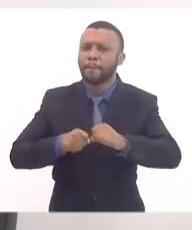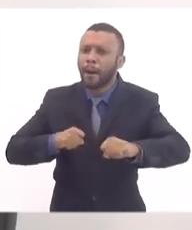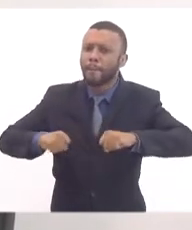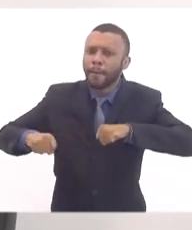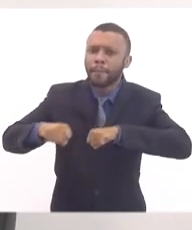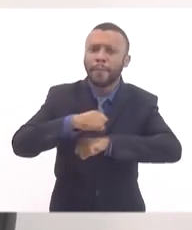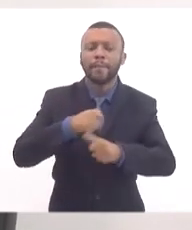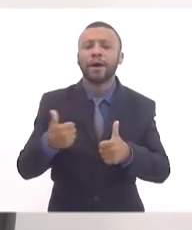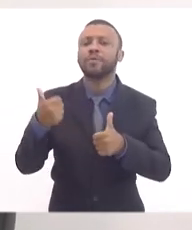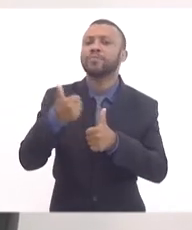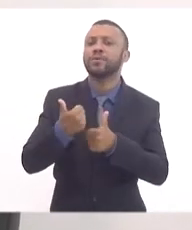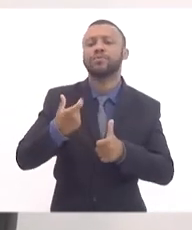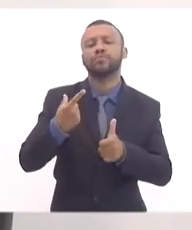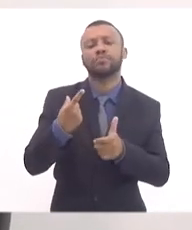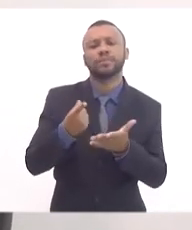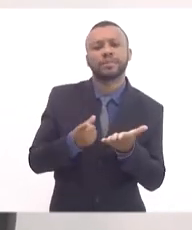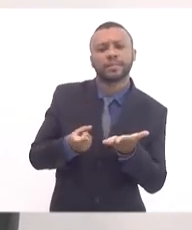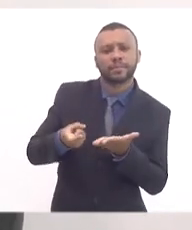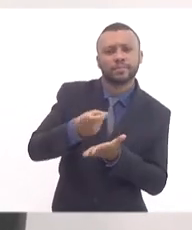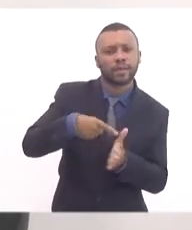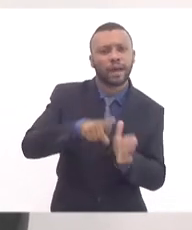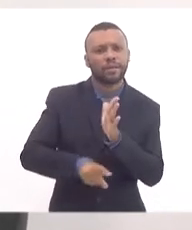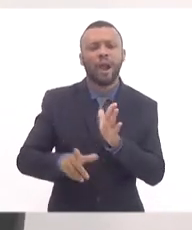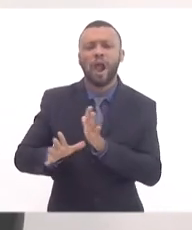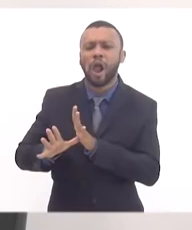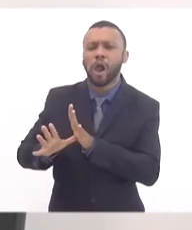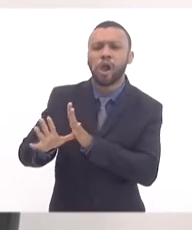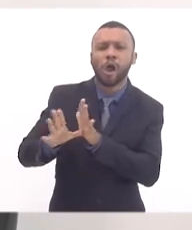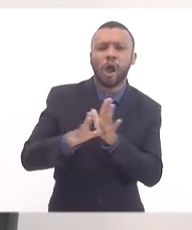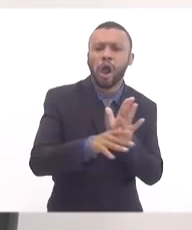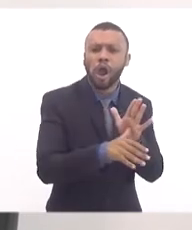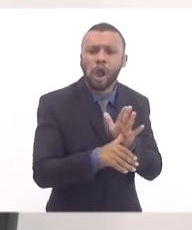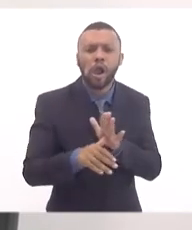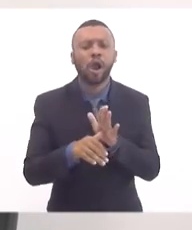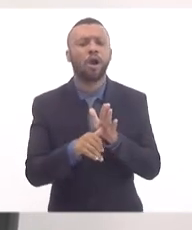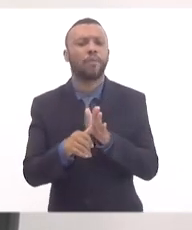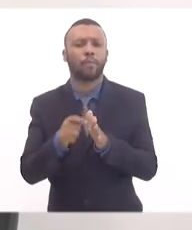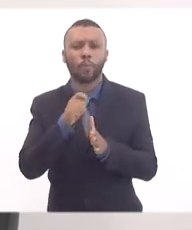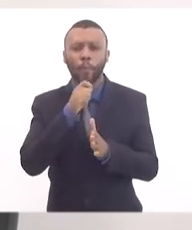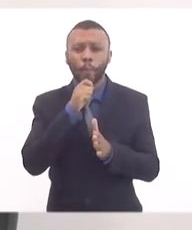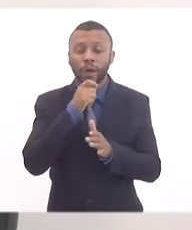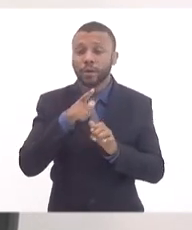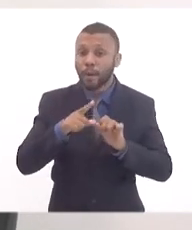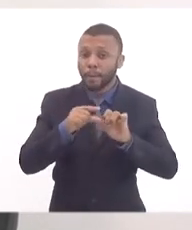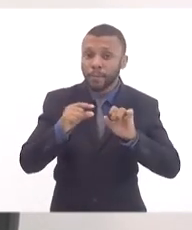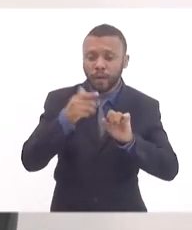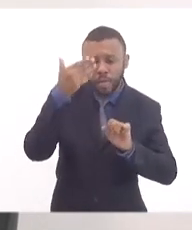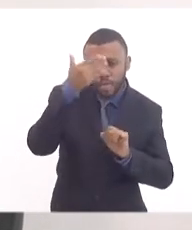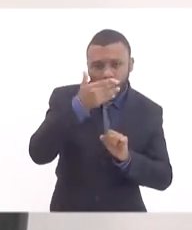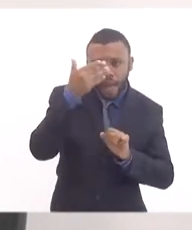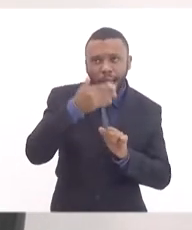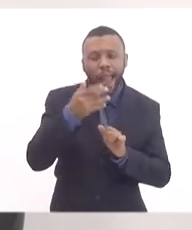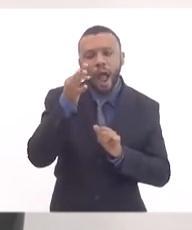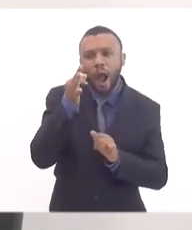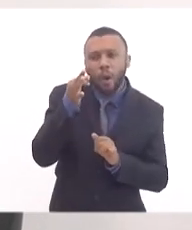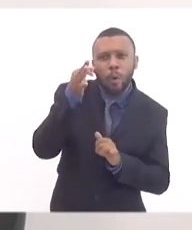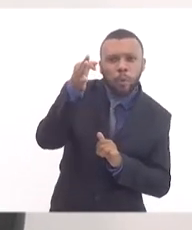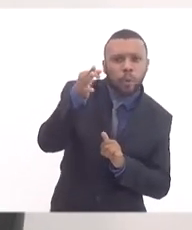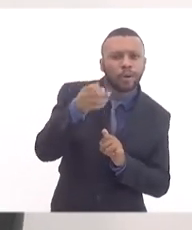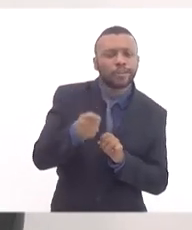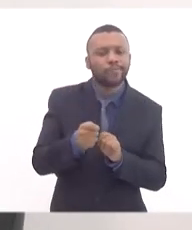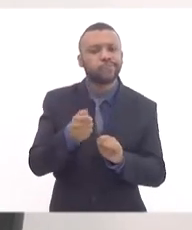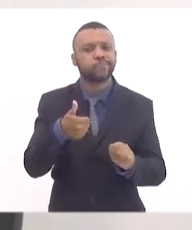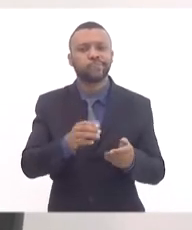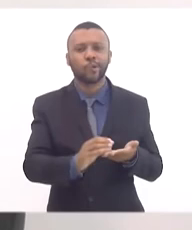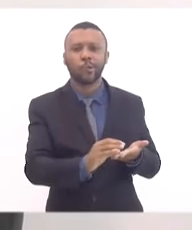já há algum tempo porque nessa casa acho que é um roubo no Principado sei quem é empreendedor veja qualquer perspectiva de lucro e